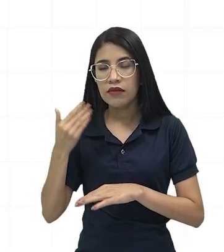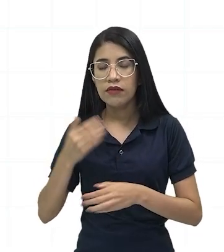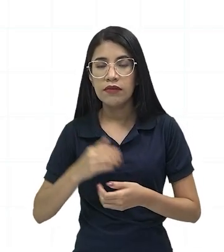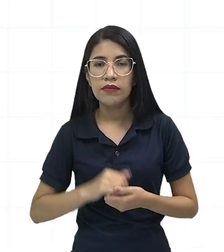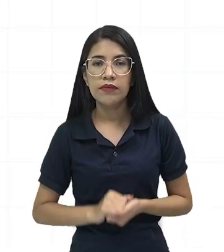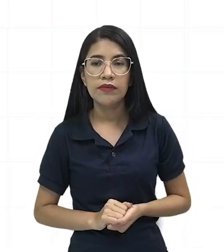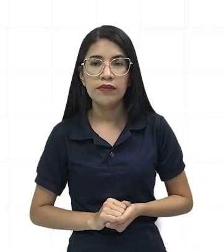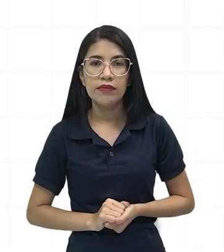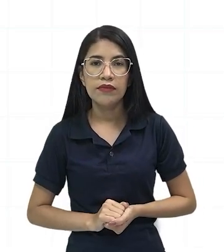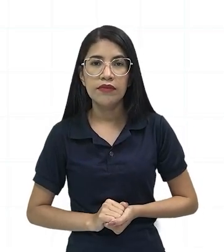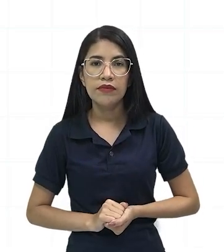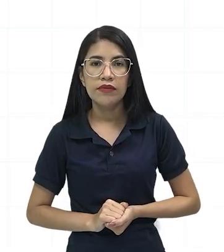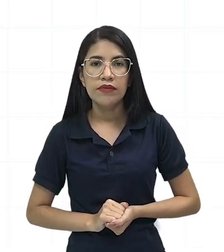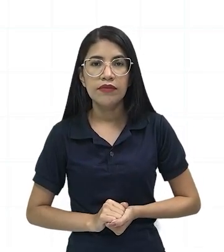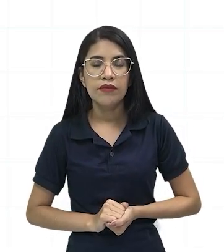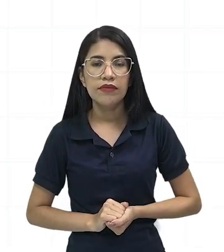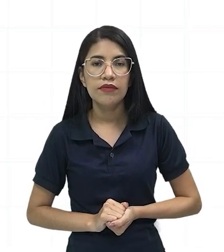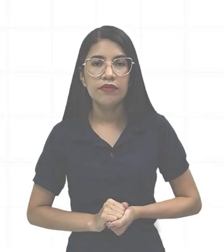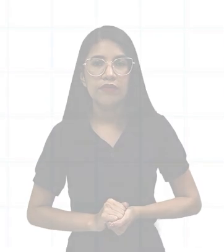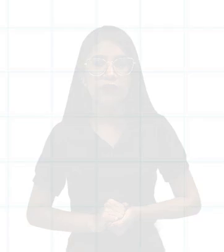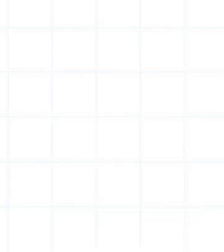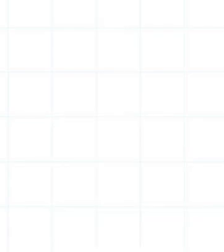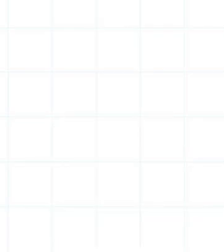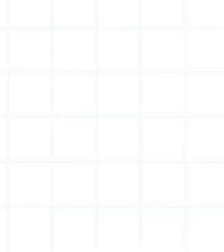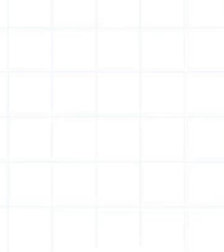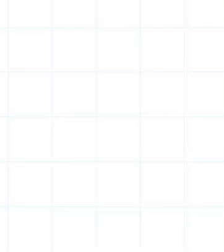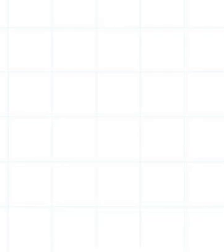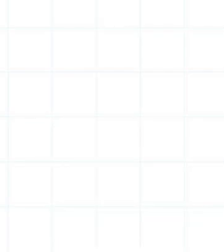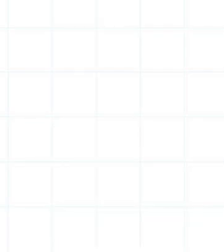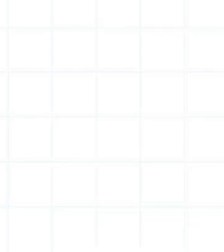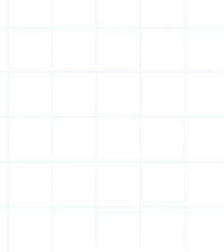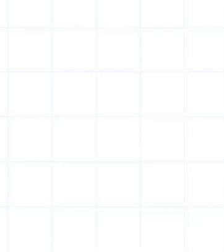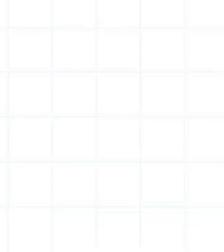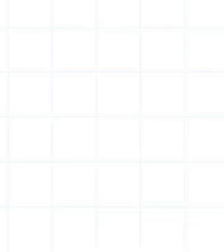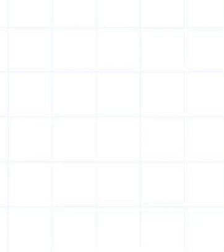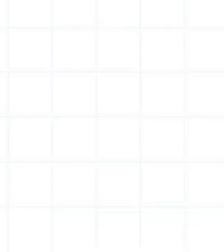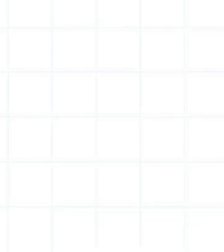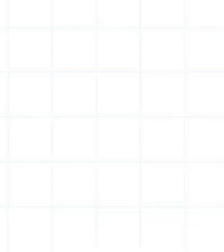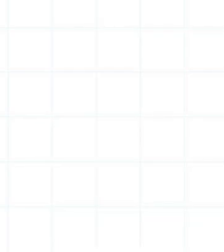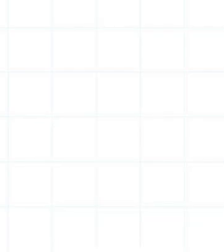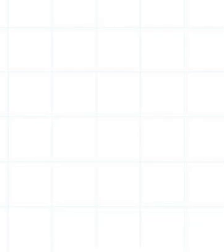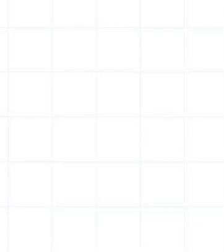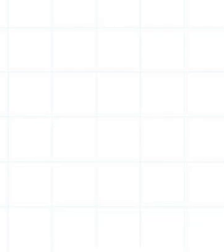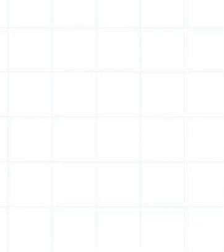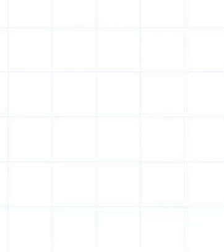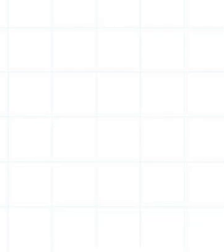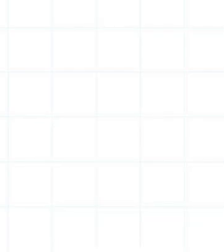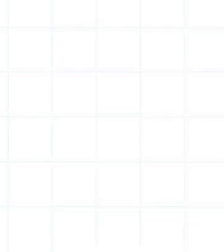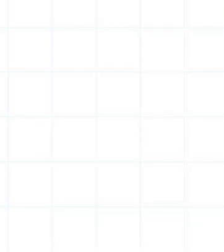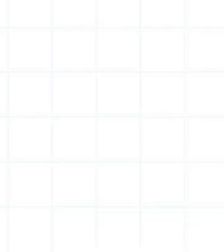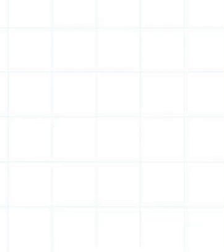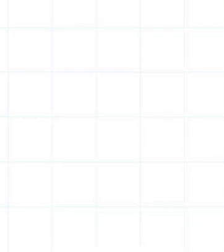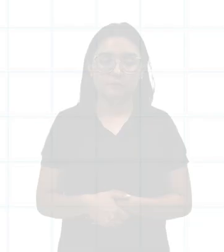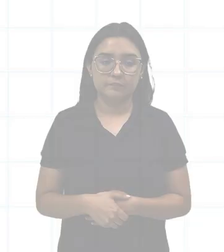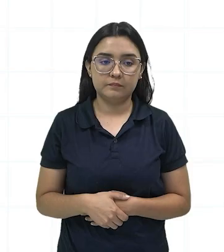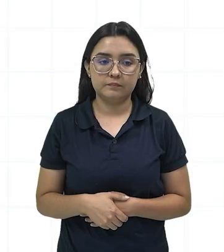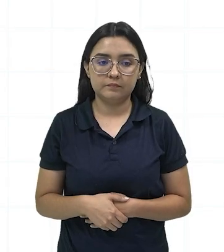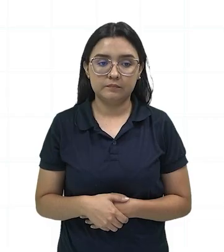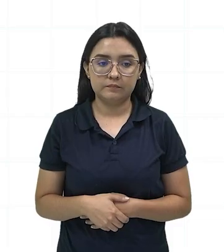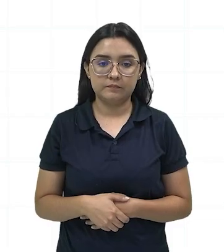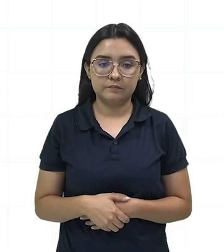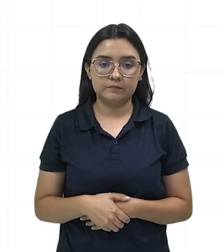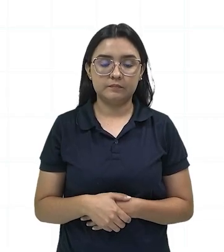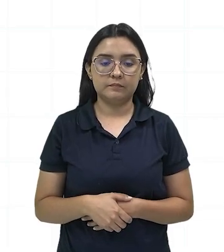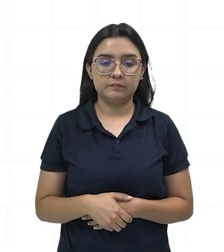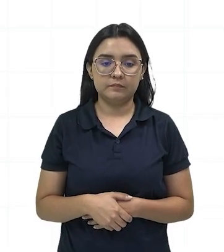ocorrendo no passado, e eu economizarei água, uma ação se mostrando para o futuro. Então, o que